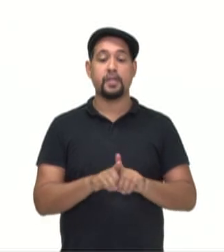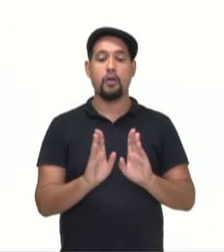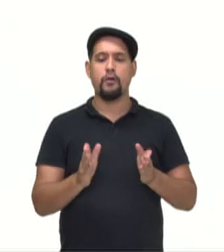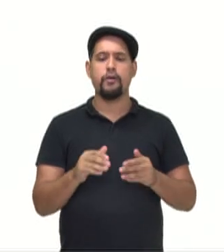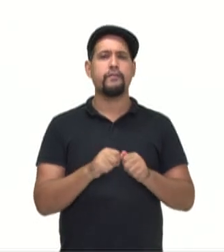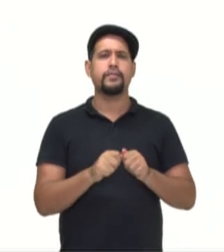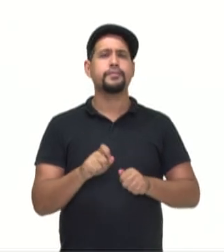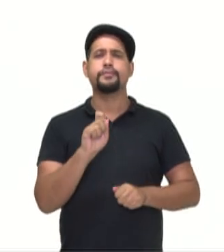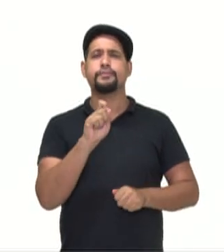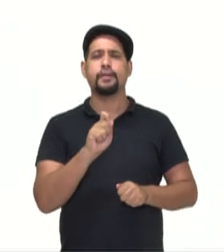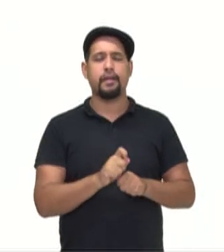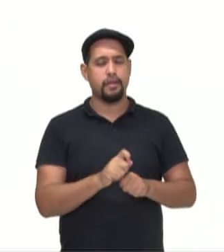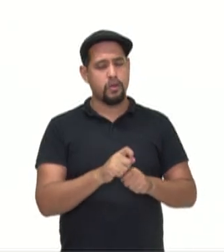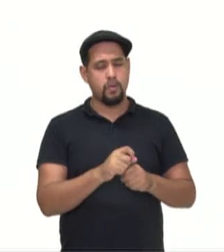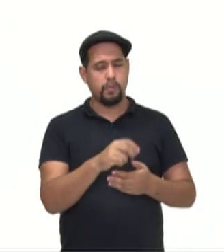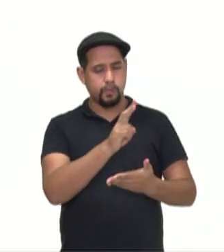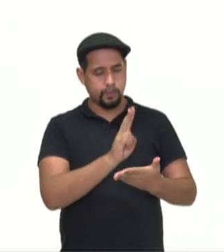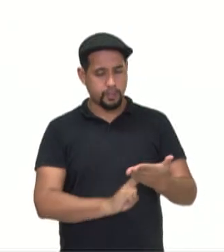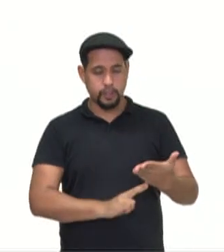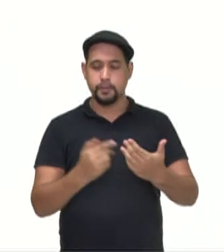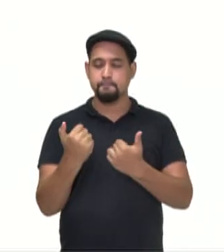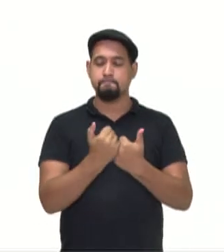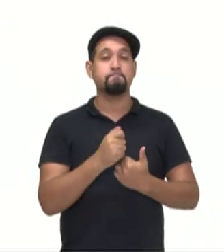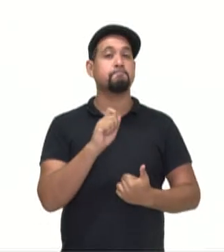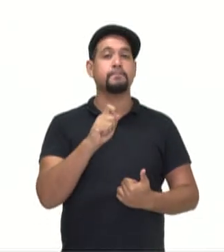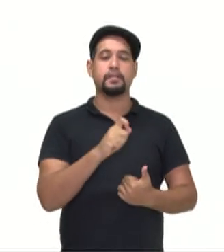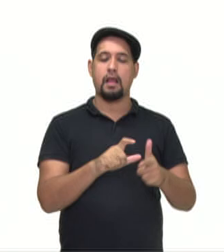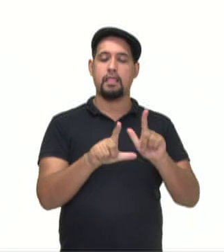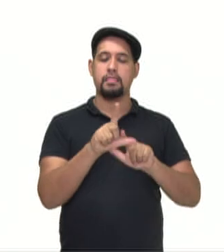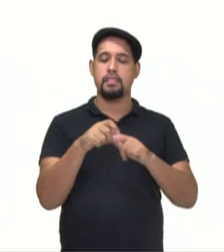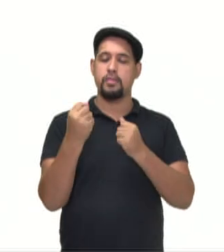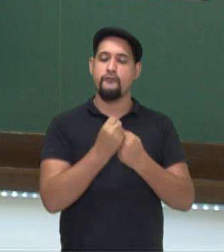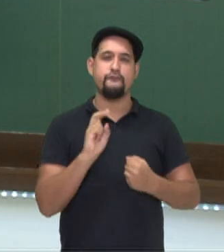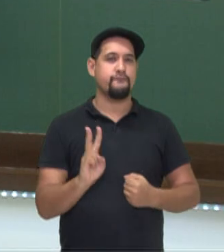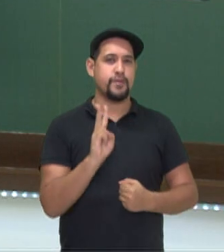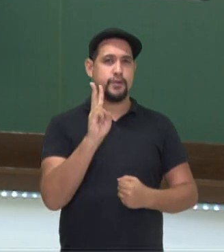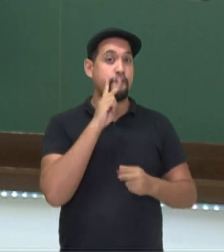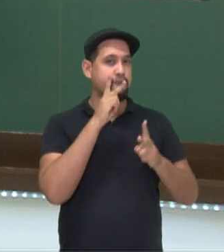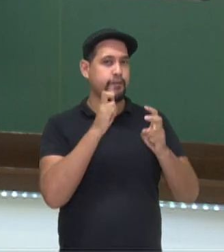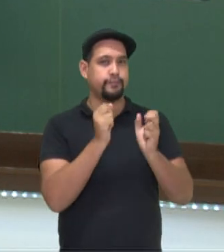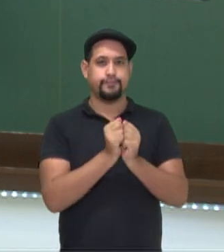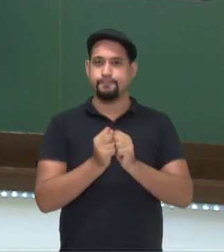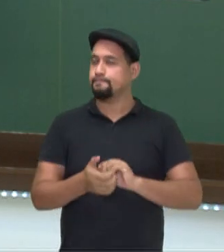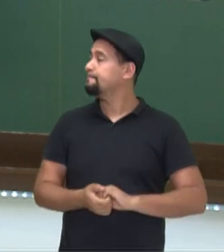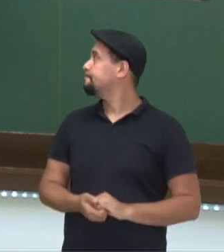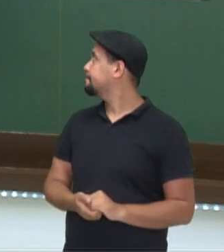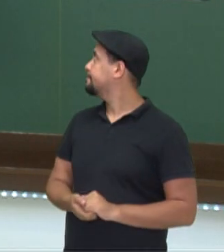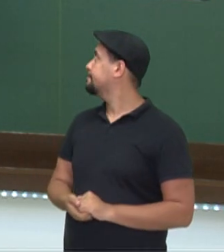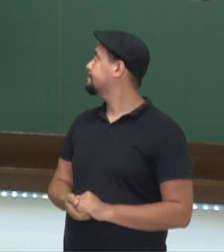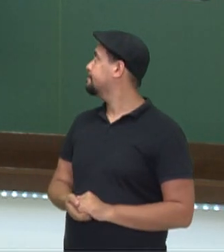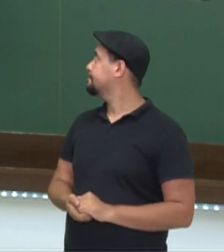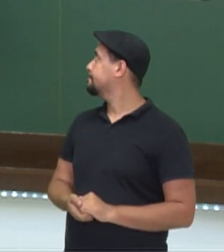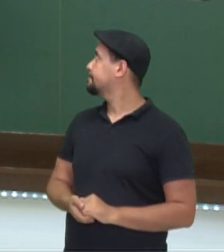gente vai reescrever essa expressão substituindo as letras pelos valores. Então confere lá comigo, ó.